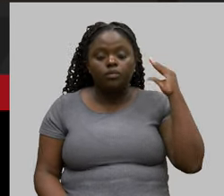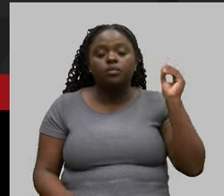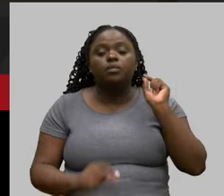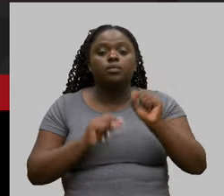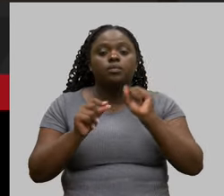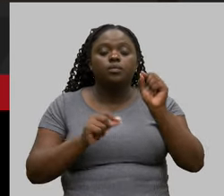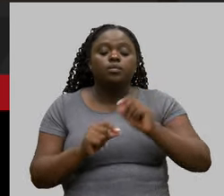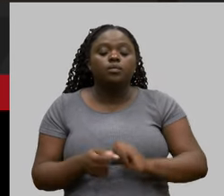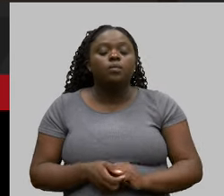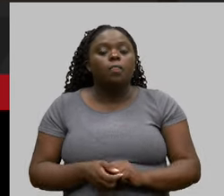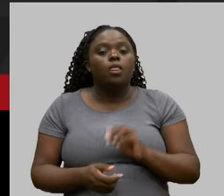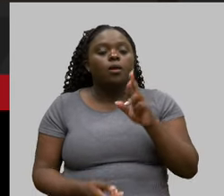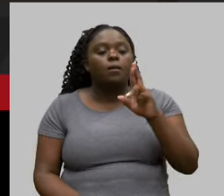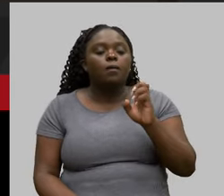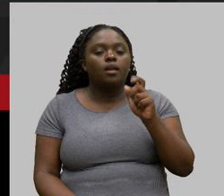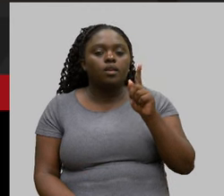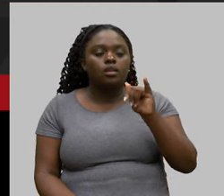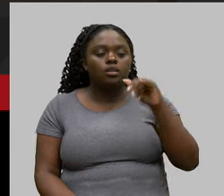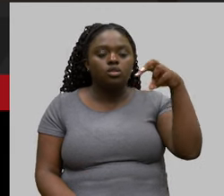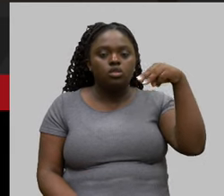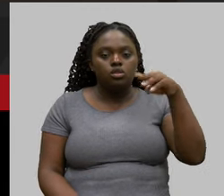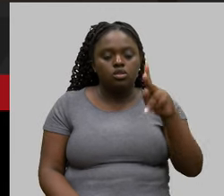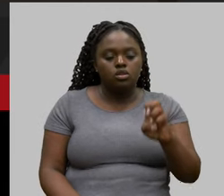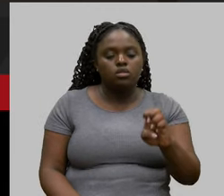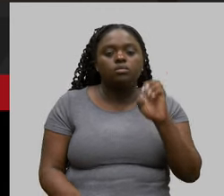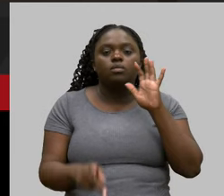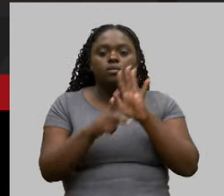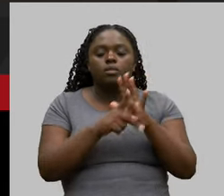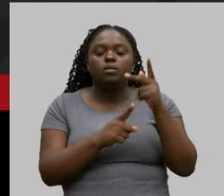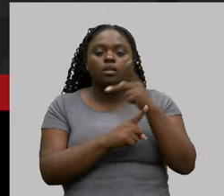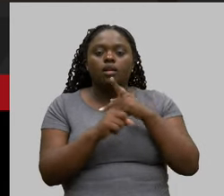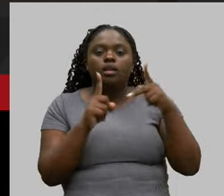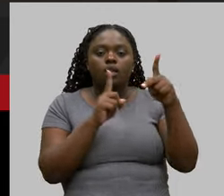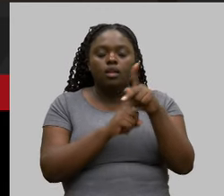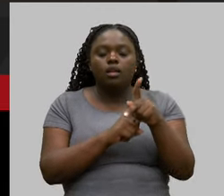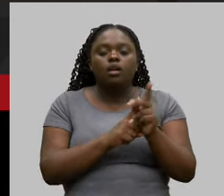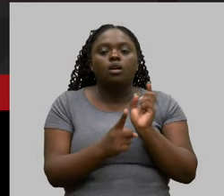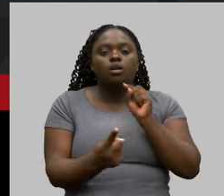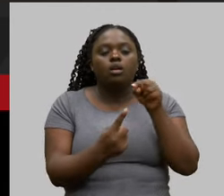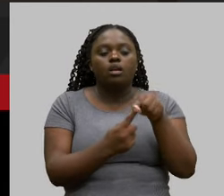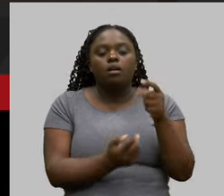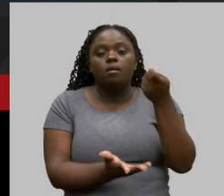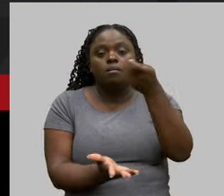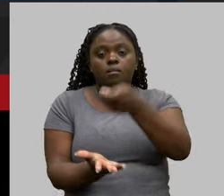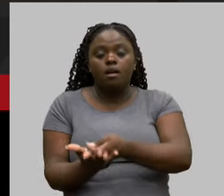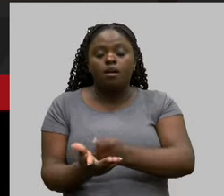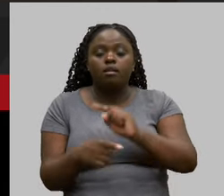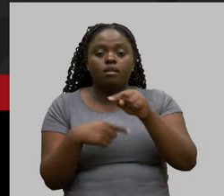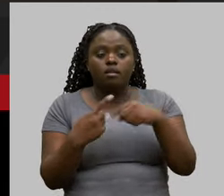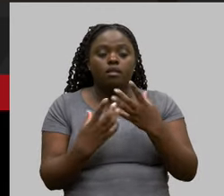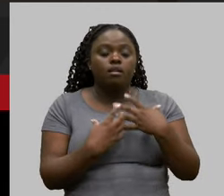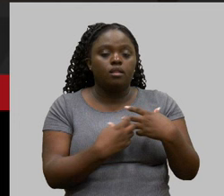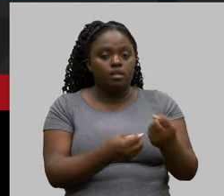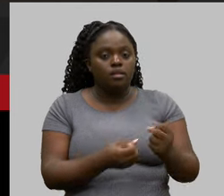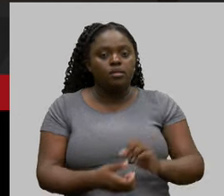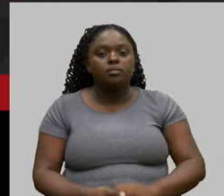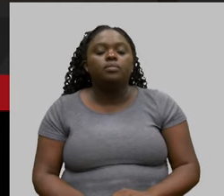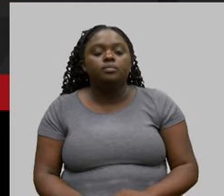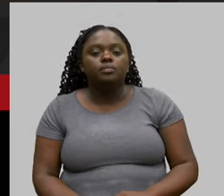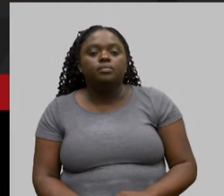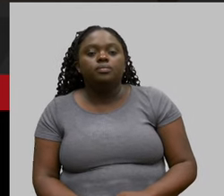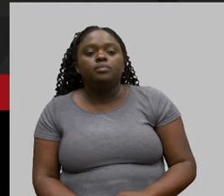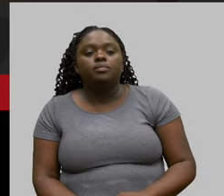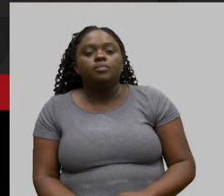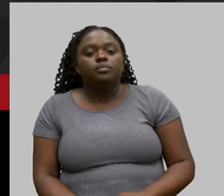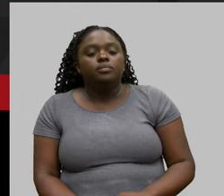previdência eh de caráter contributivo eh os estados Distrito Federal e